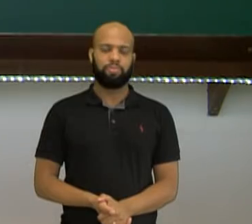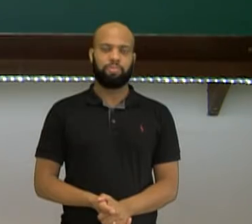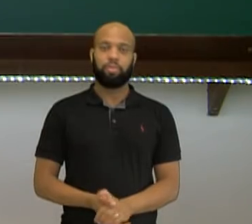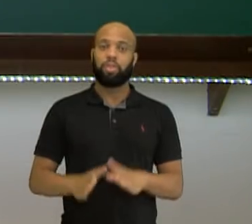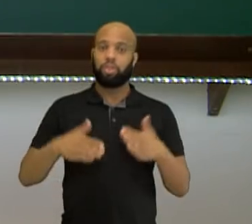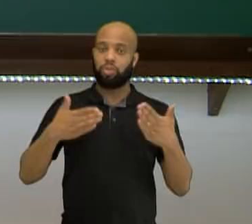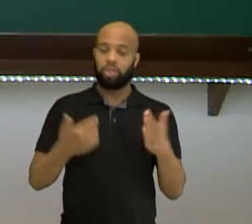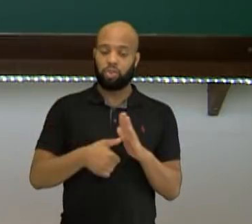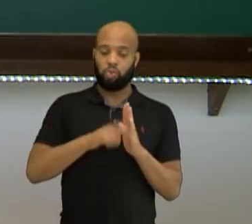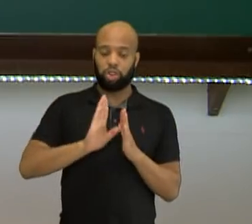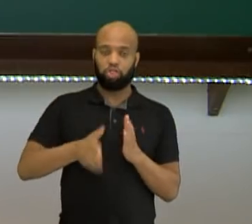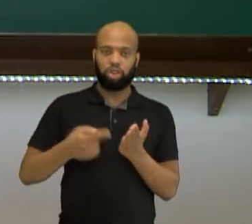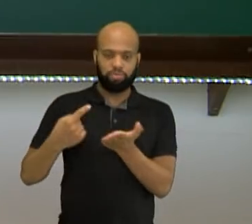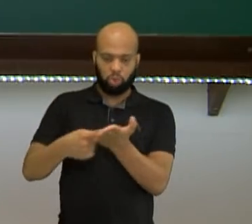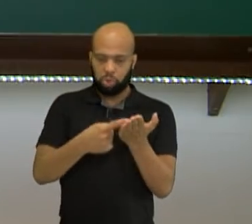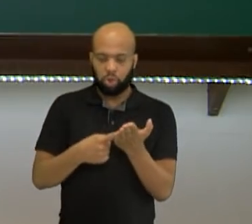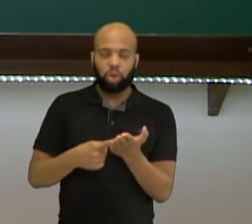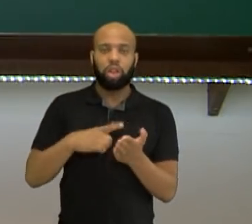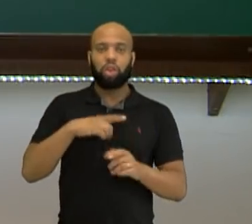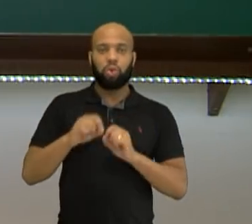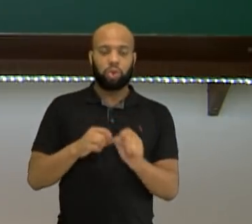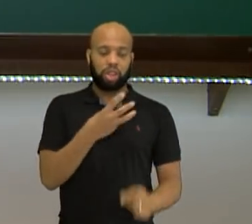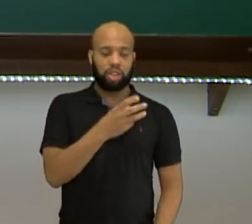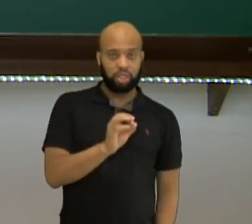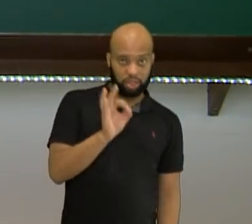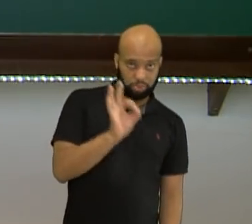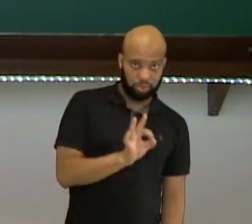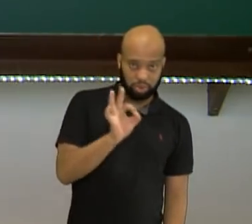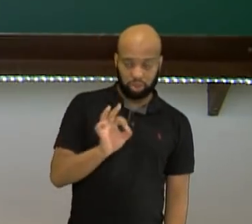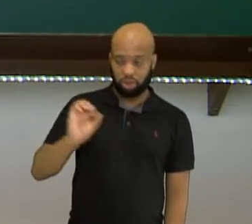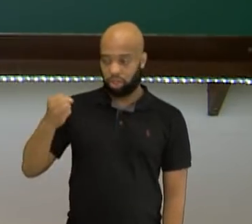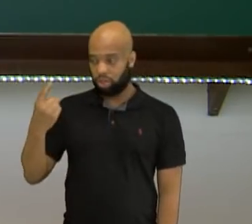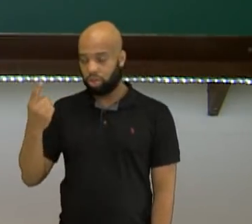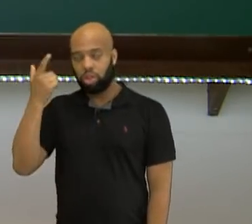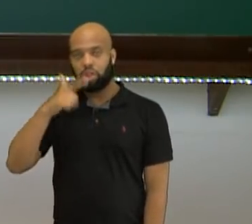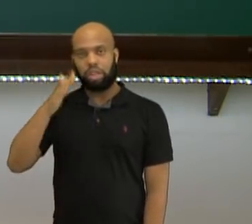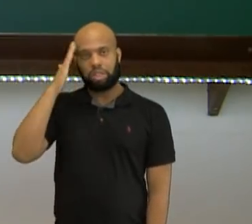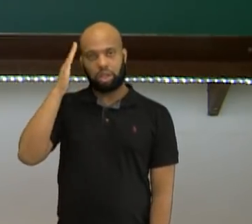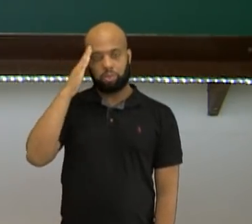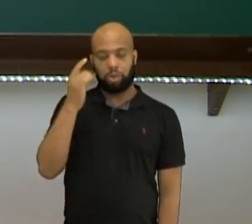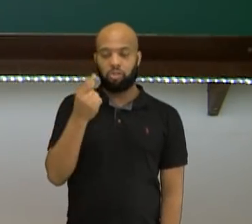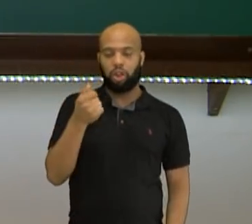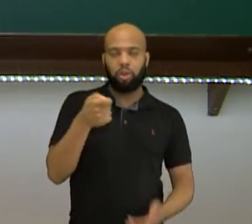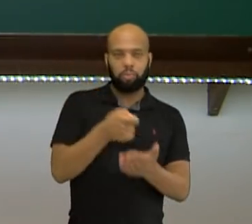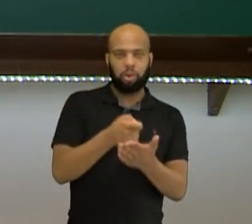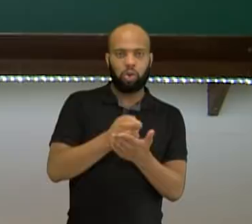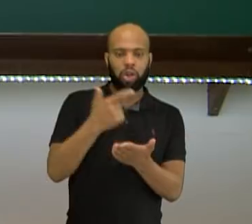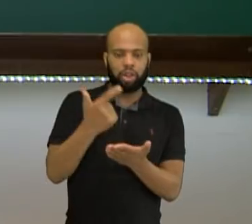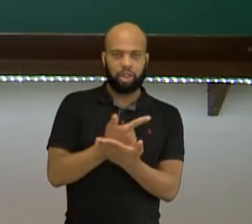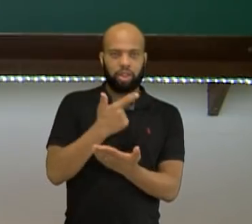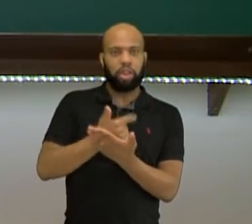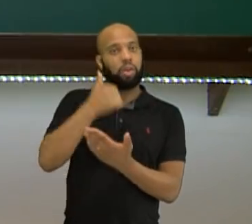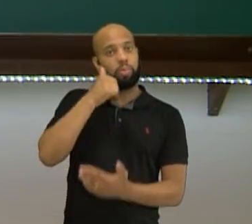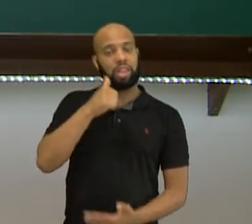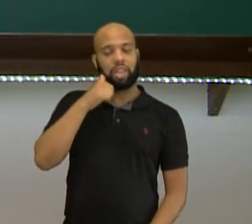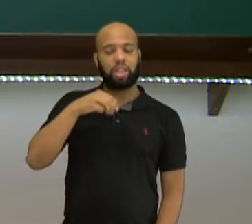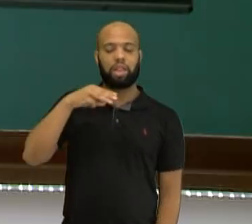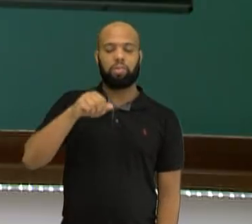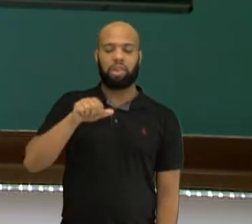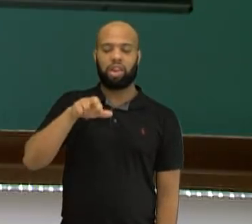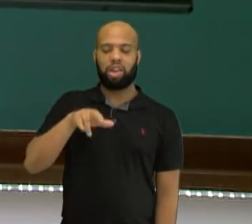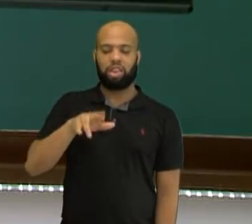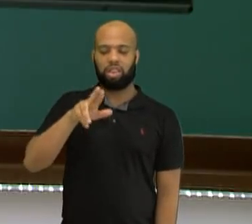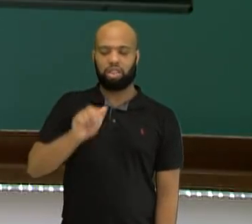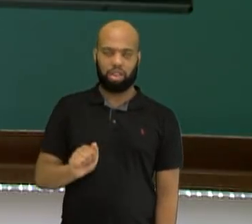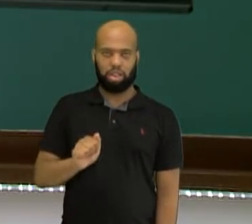Então, como nós já combinamos, você tem que calcular 30% de 81 para saber quanto que custou o livro da nossa amiga Marina,